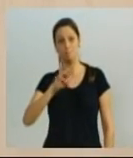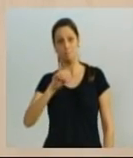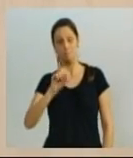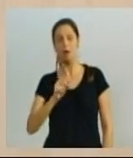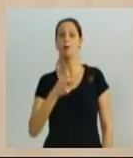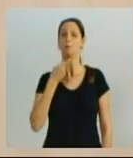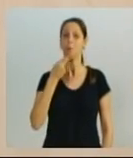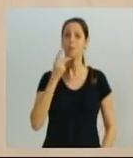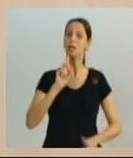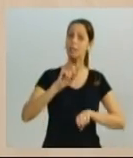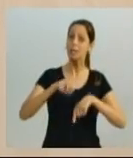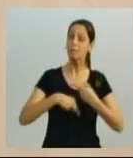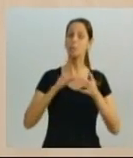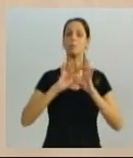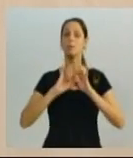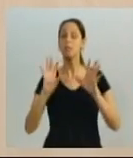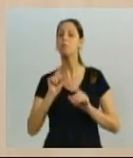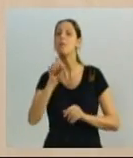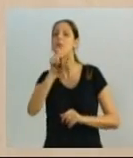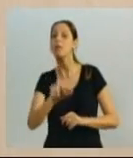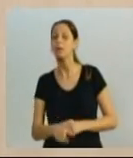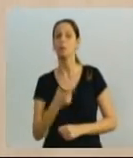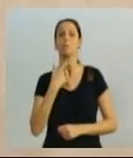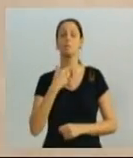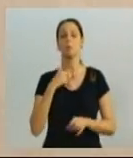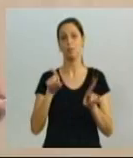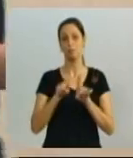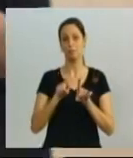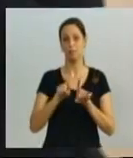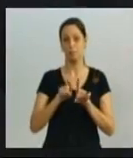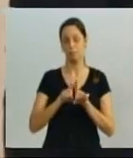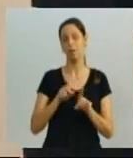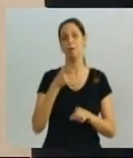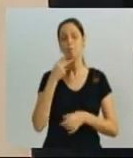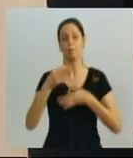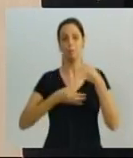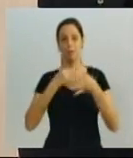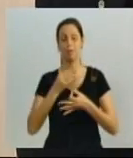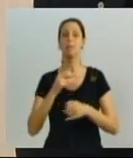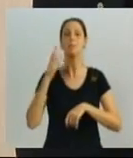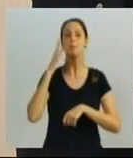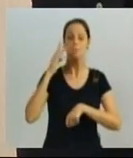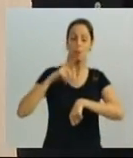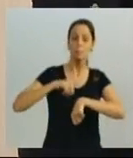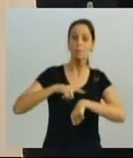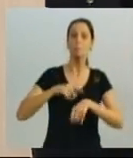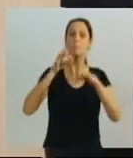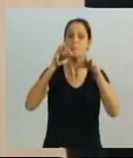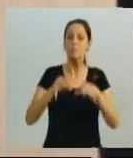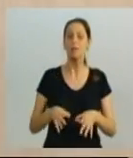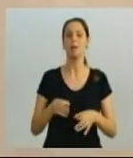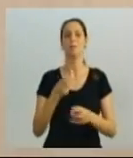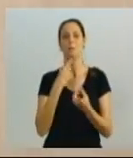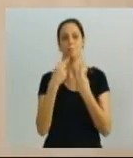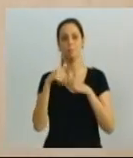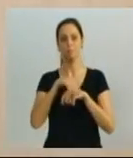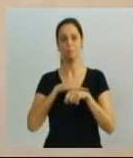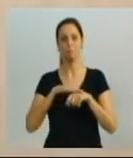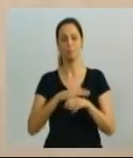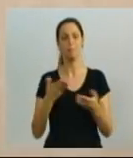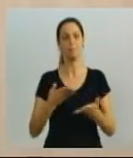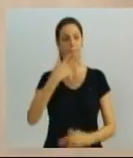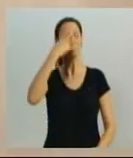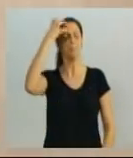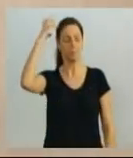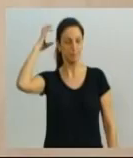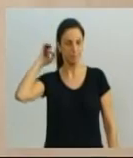uso da palavra, e aí nós teremos clareza do tempo que nós precisaremos para conversar. Vereador Ivanatos, Vossa Excelência tem